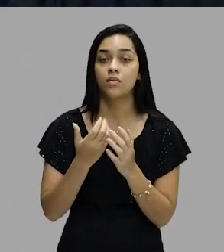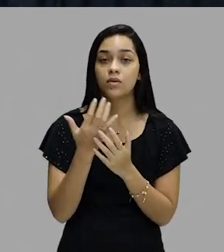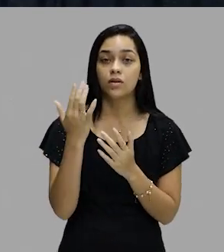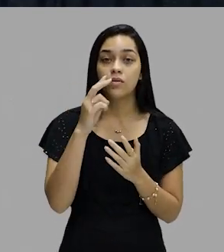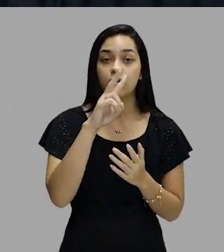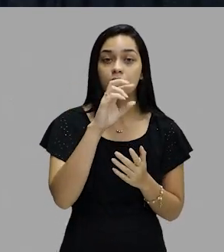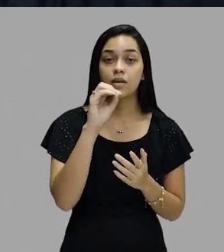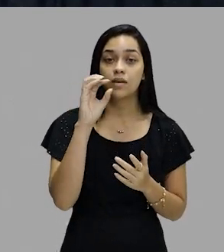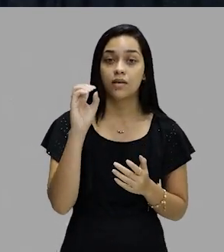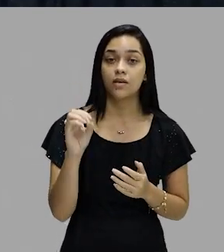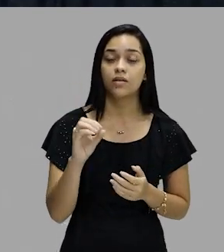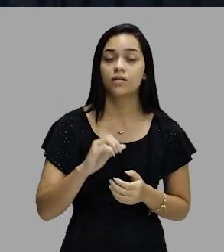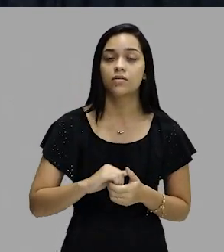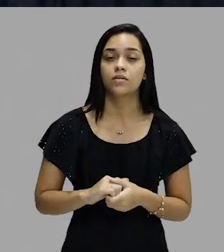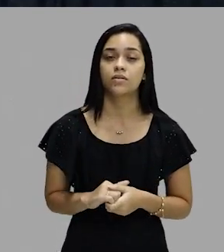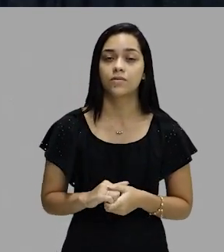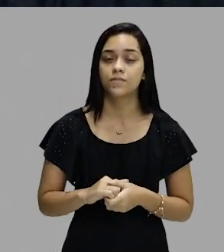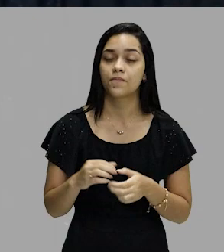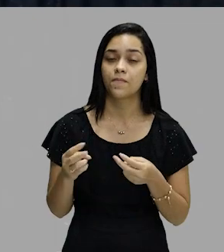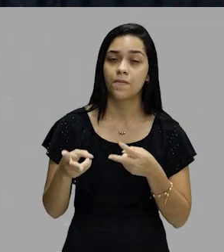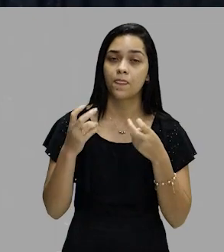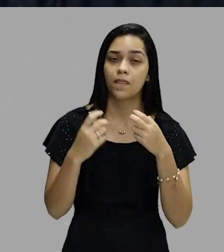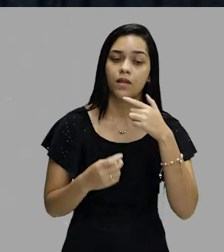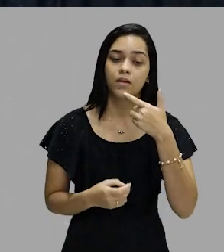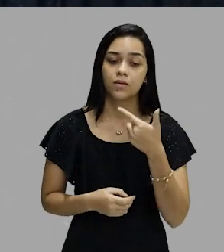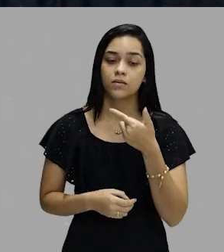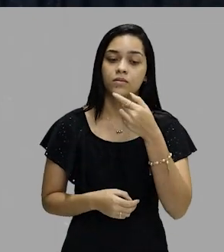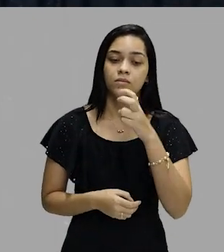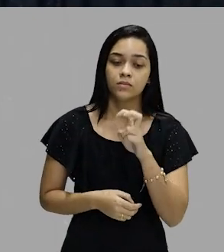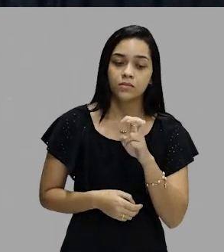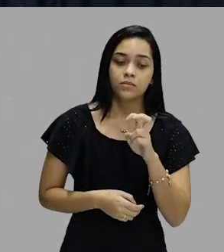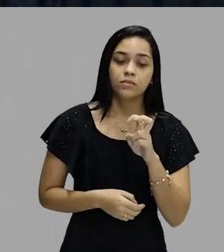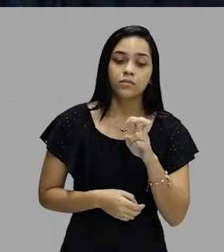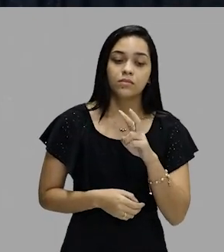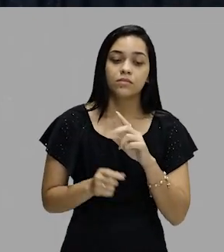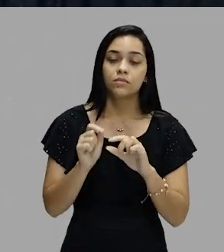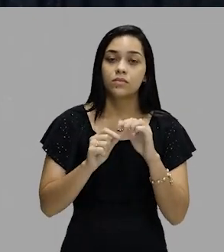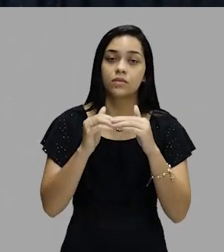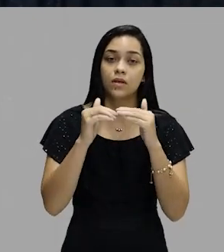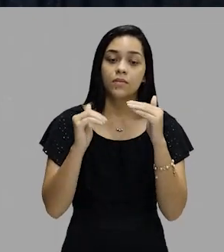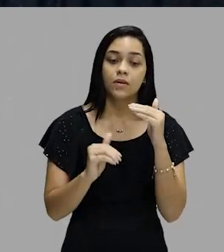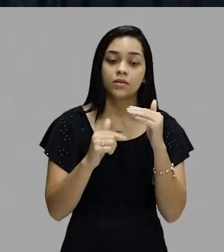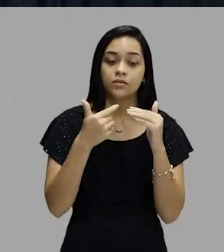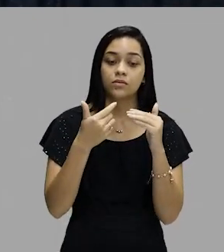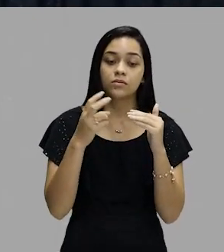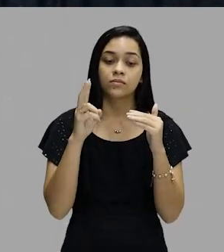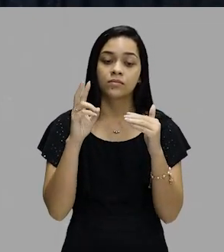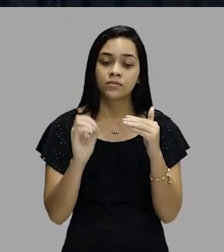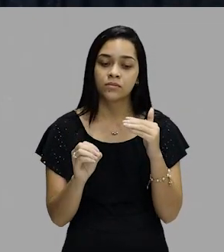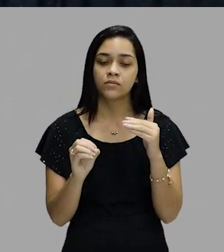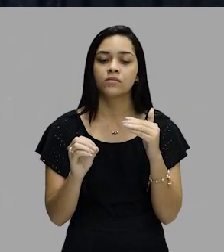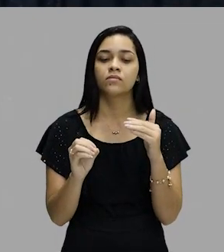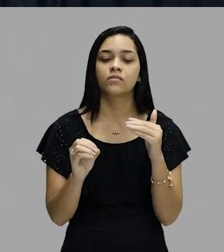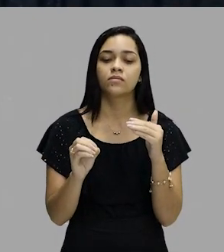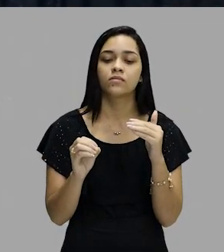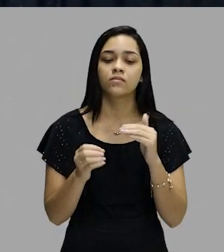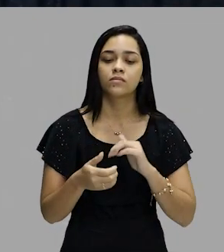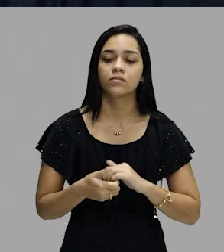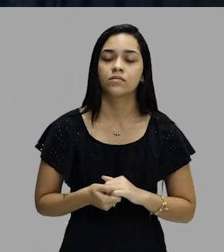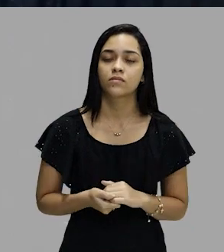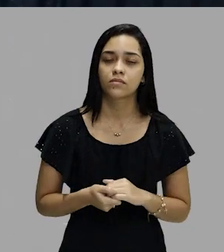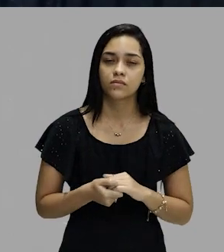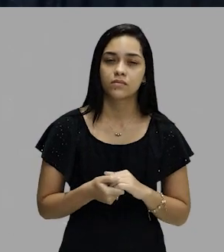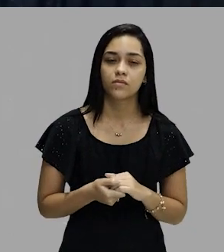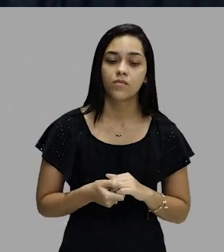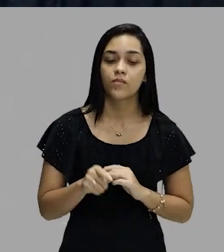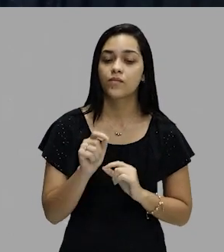500. Okay? Percebam que o 25 graus ele está abaixo do 250,